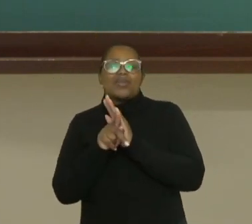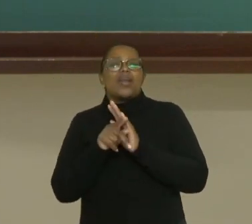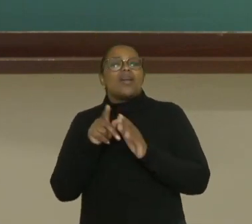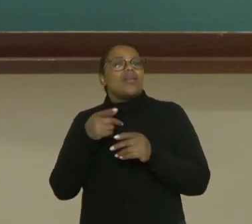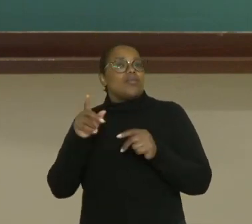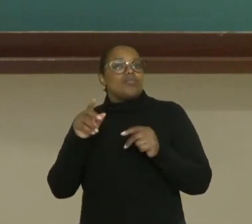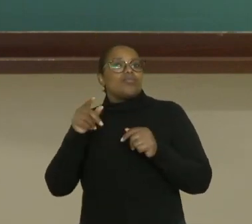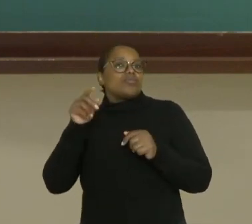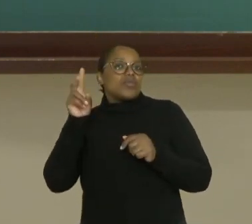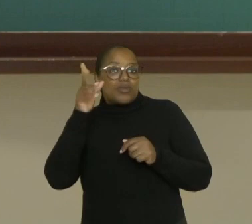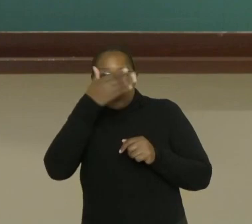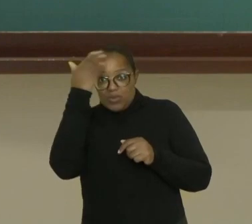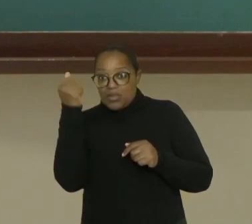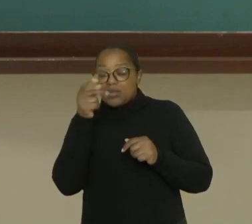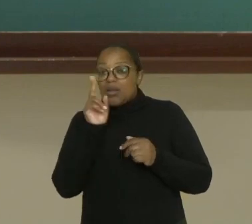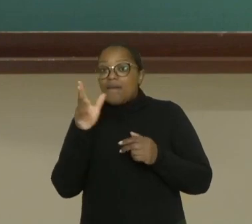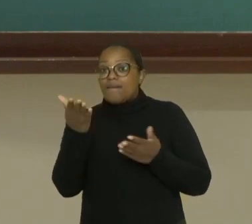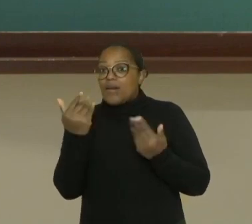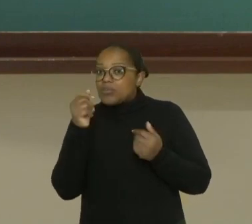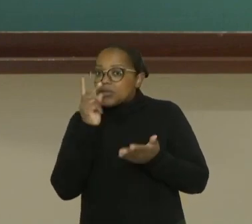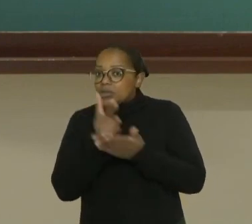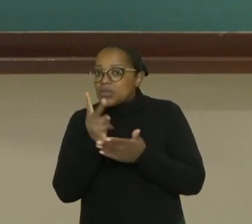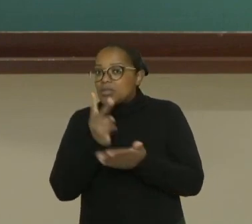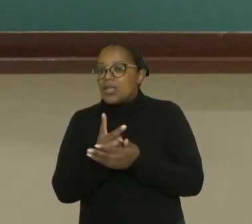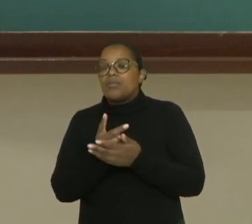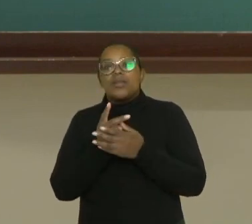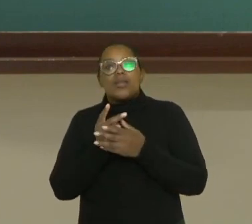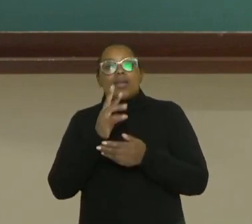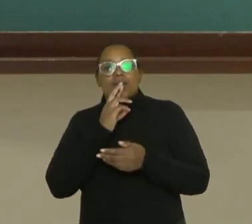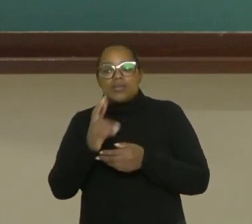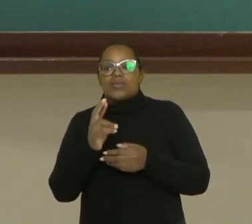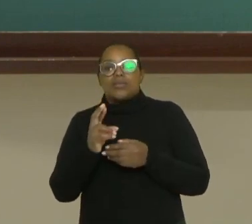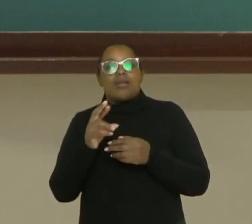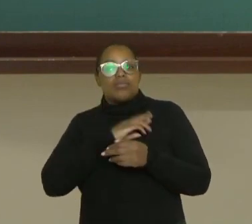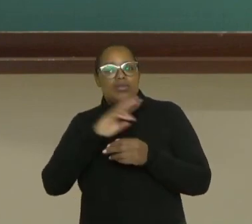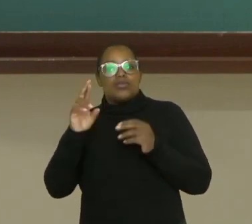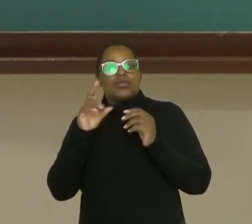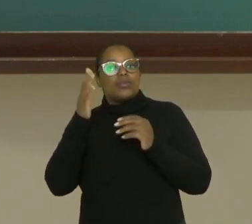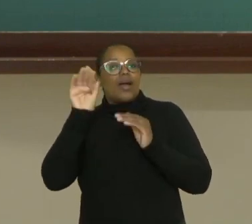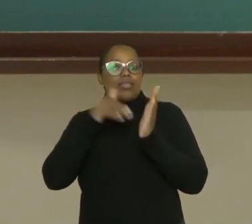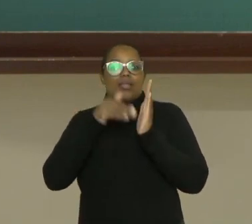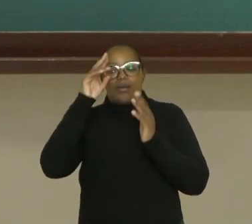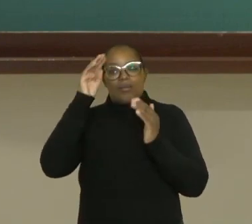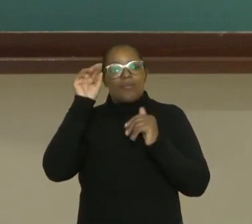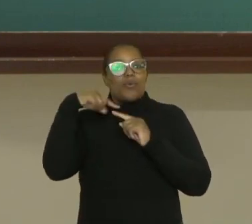sempre respeitar a liberdade religiosa do outro. E até a próxima aula.